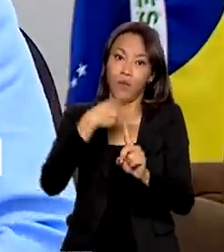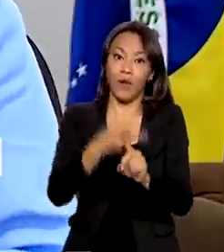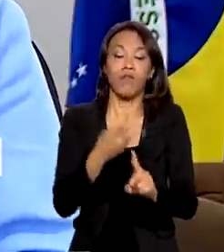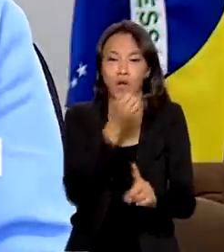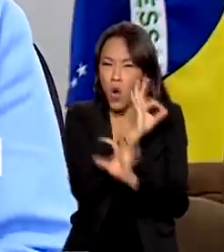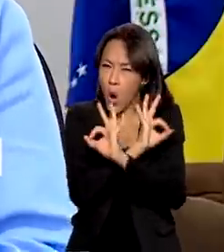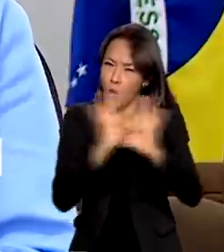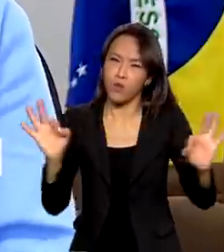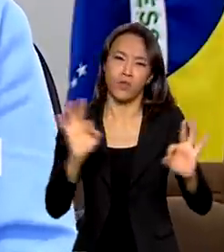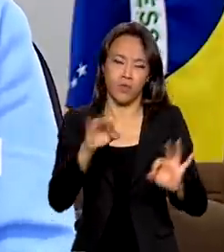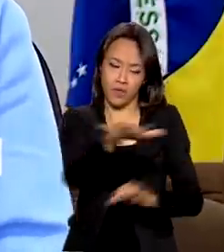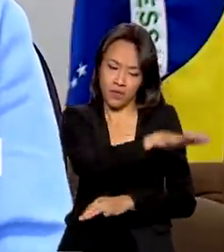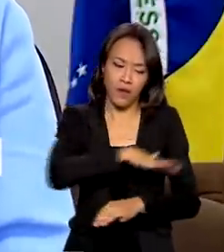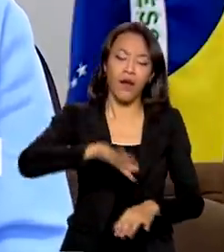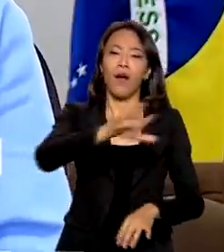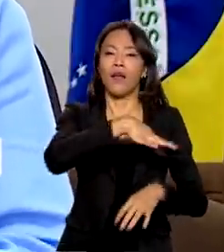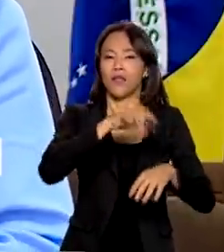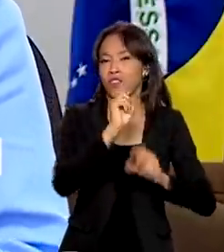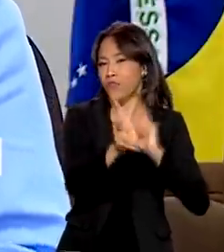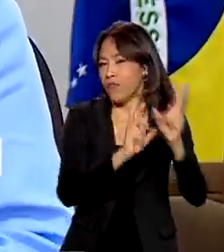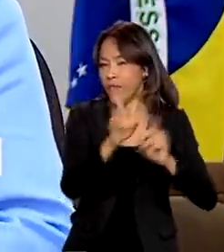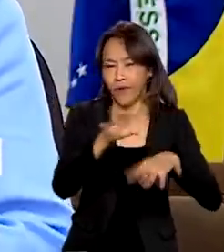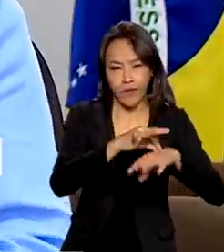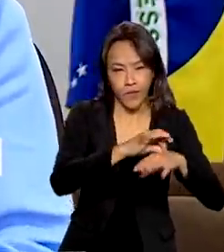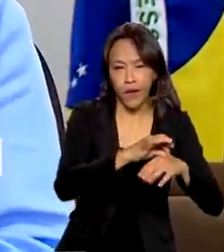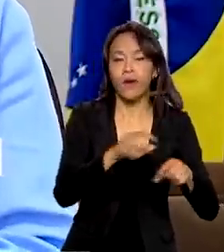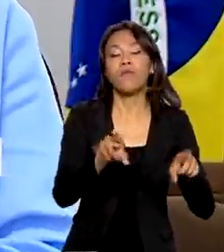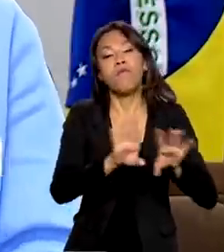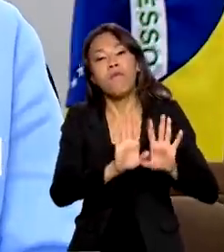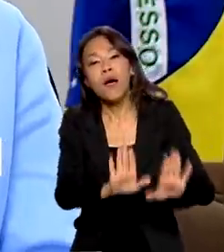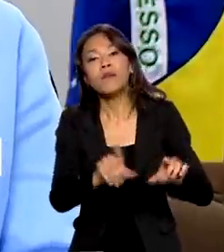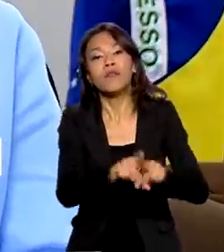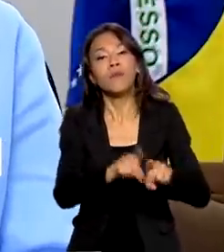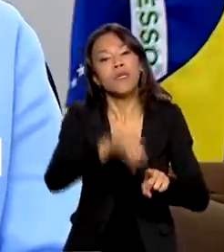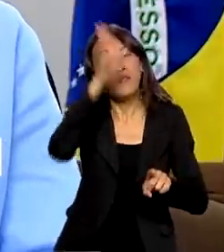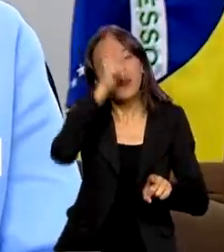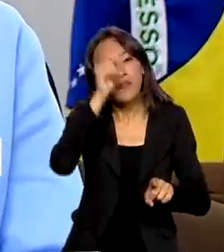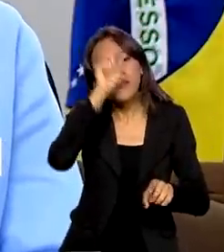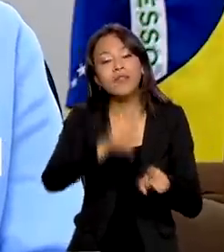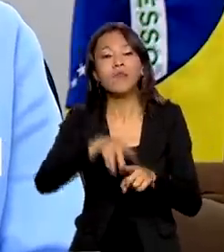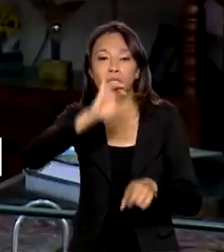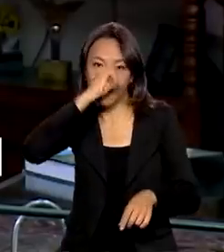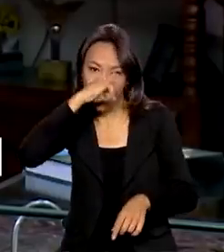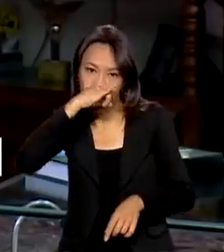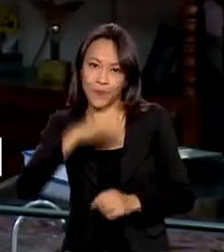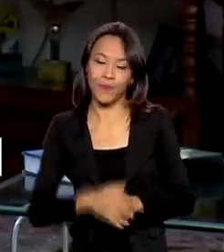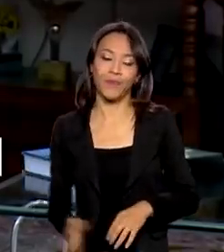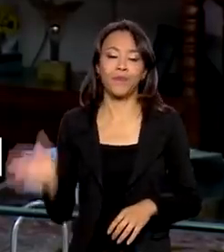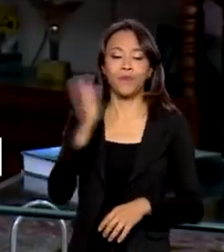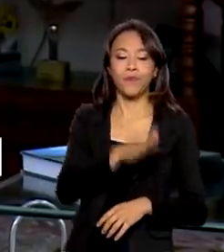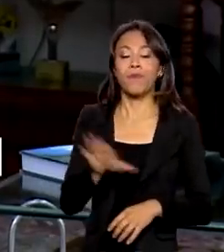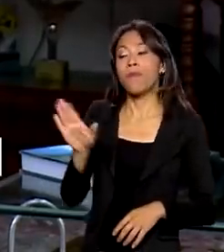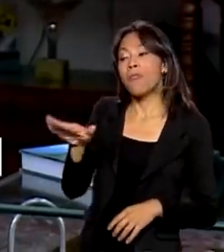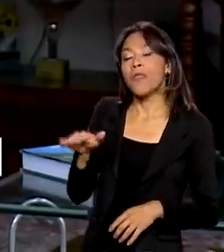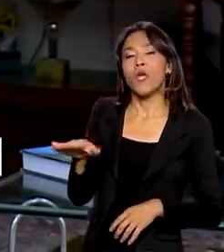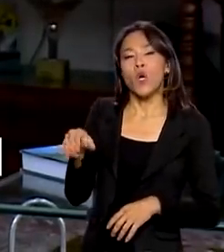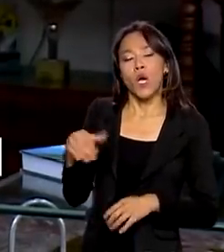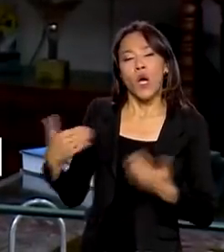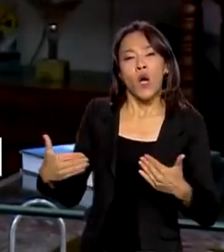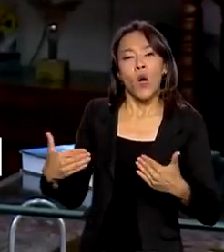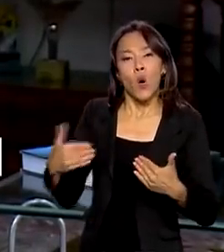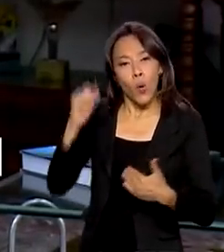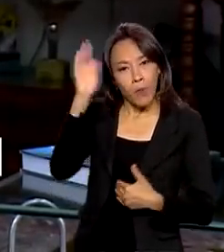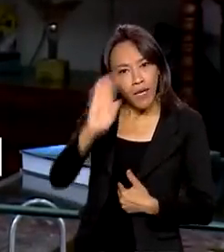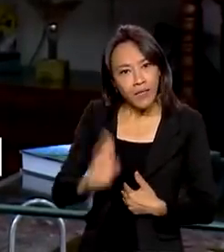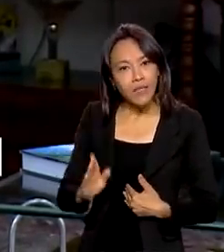setor não só de carnes de bovinos mais frango é isso hinos eles o Brasil tem a meta de se tornar um